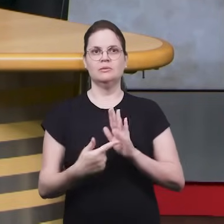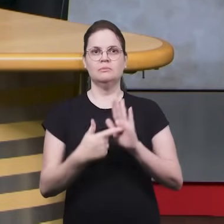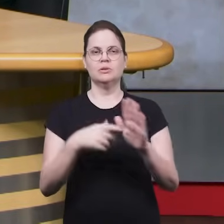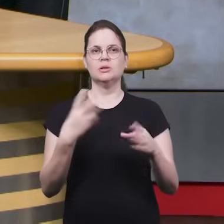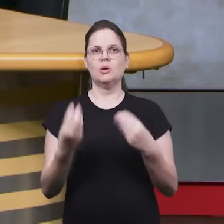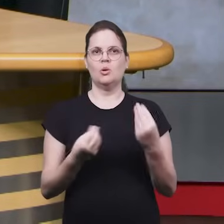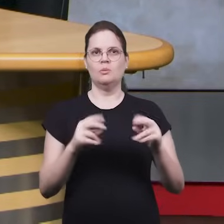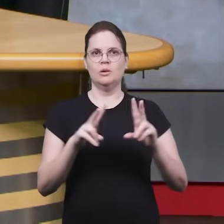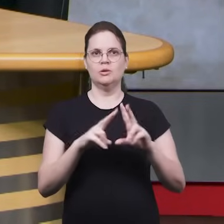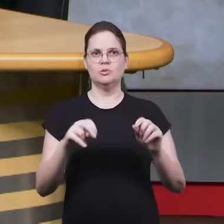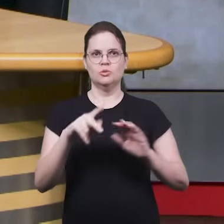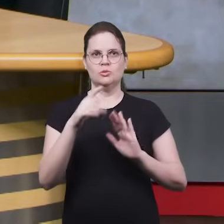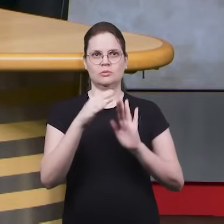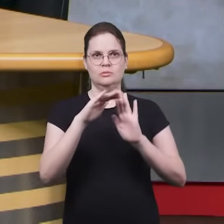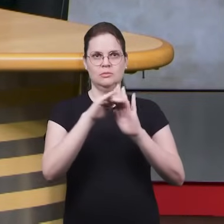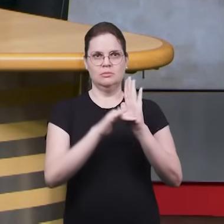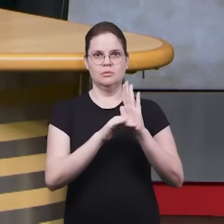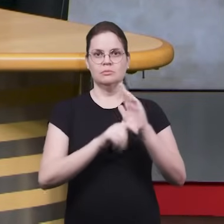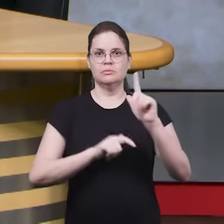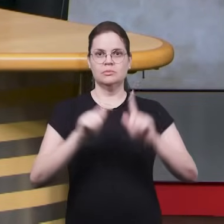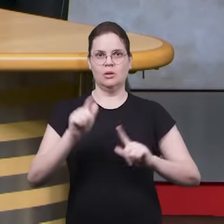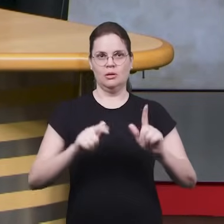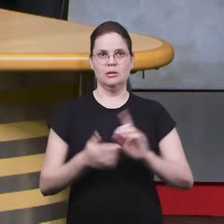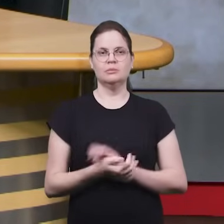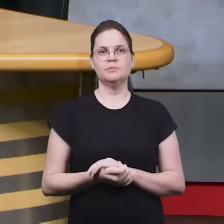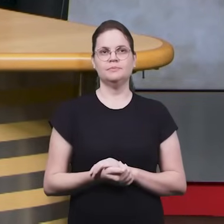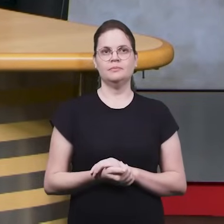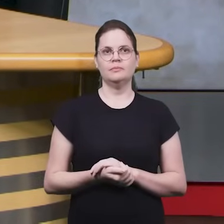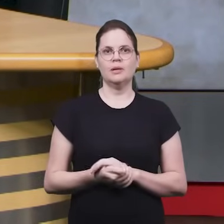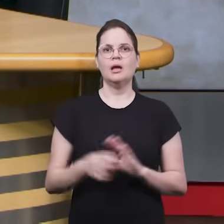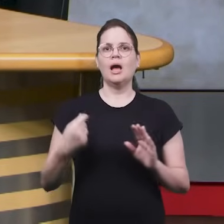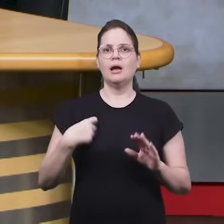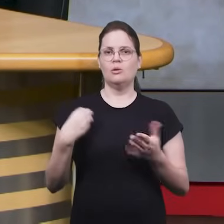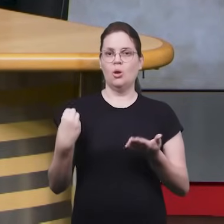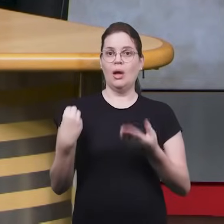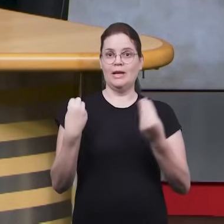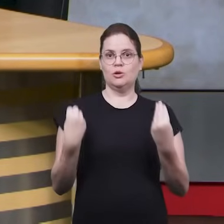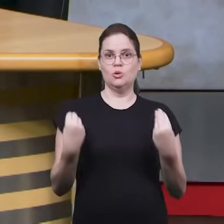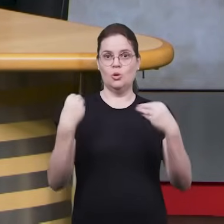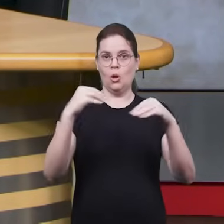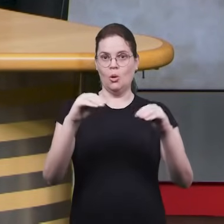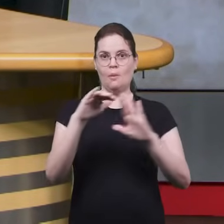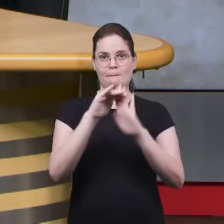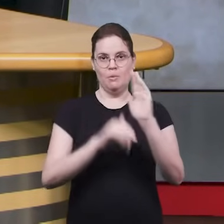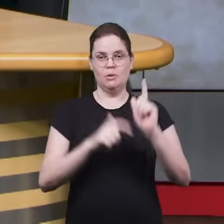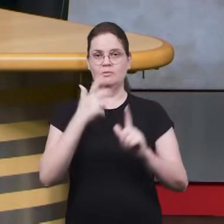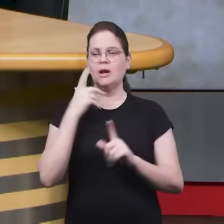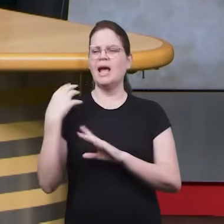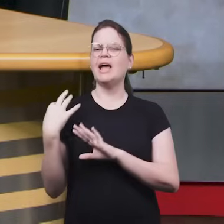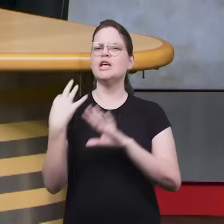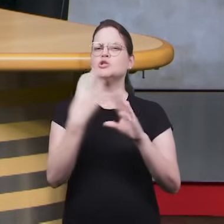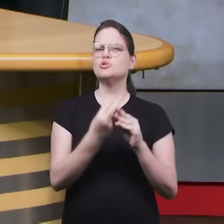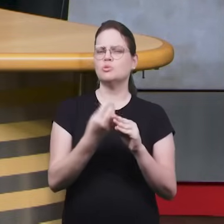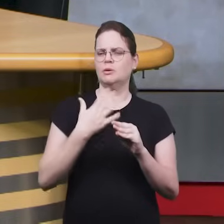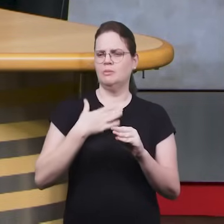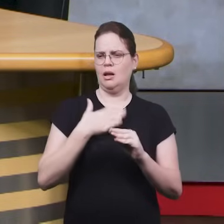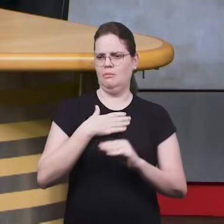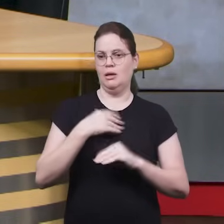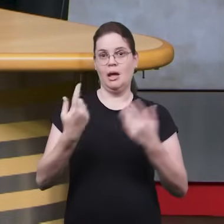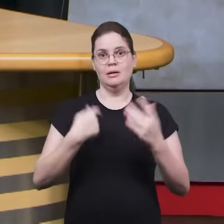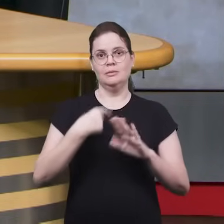problema? E a rede social, depois de dar algumas informações e sugestões, ele disse, você também pode pedir oração na sua